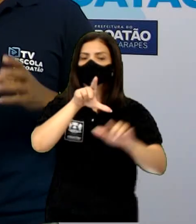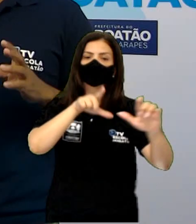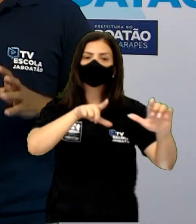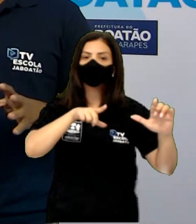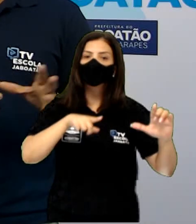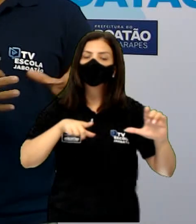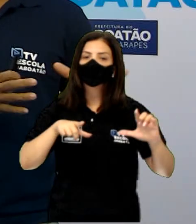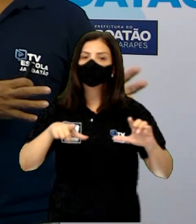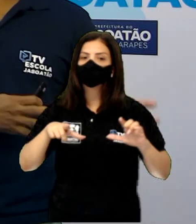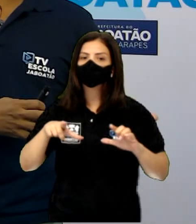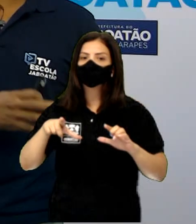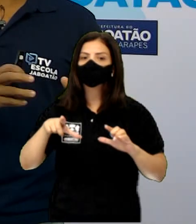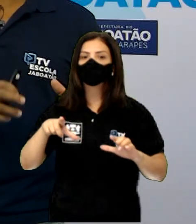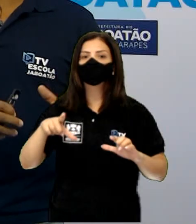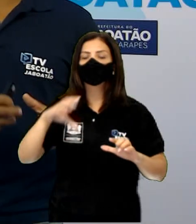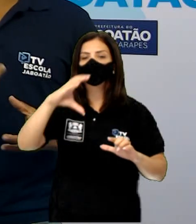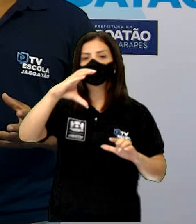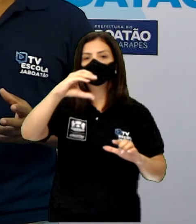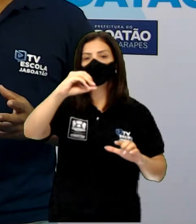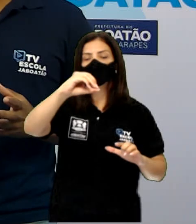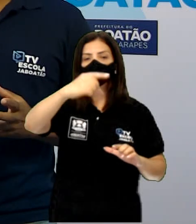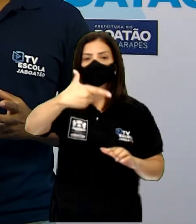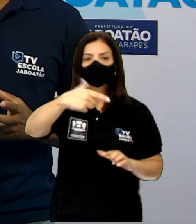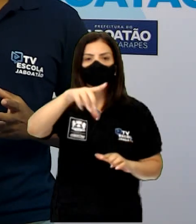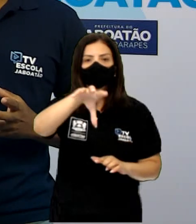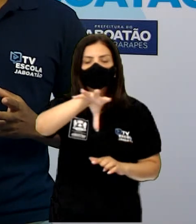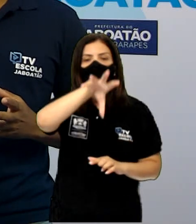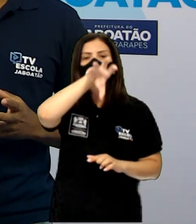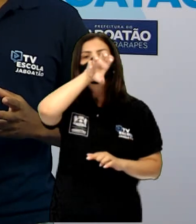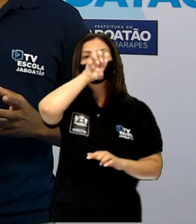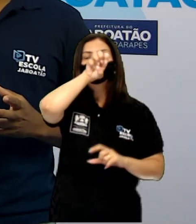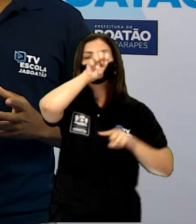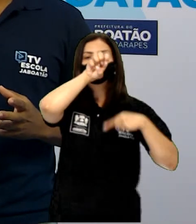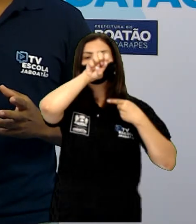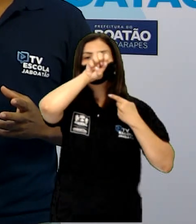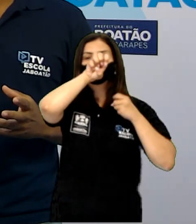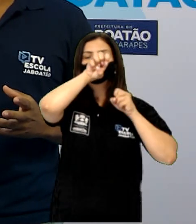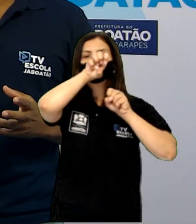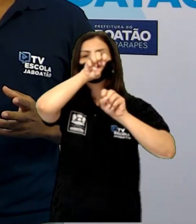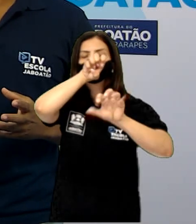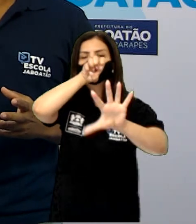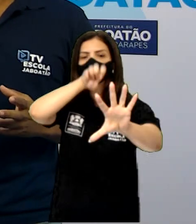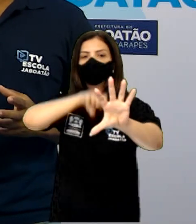ambiente o gás carbônico e lançam o oxigênio. Veja como é